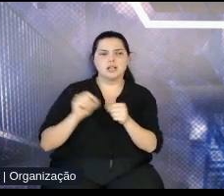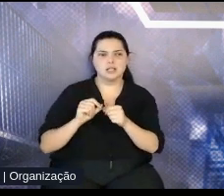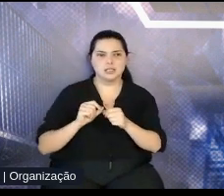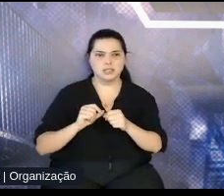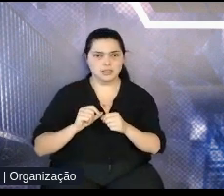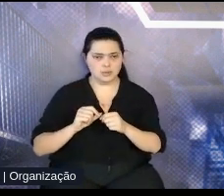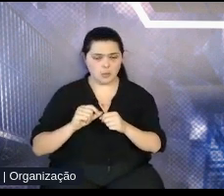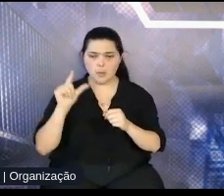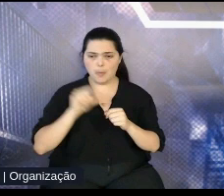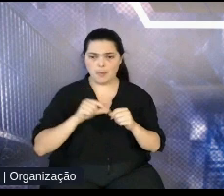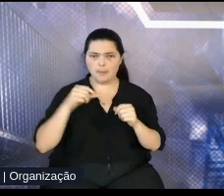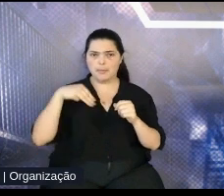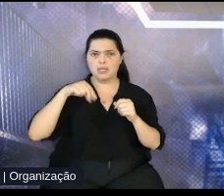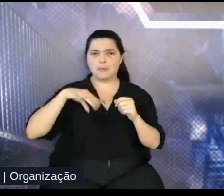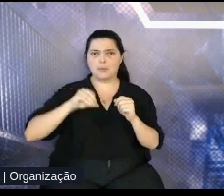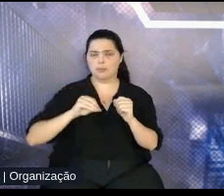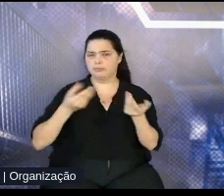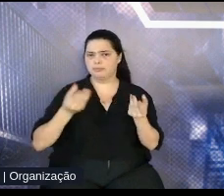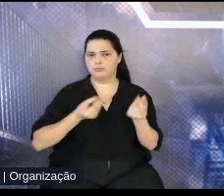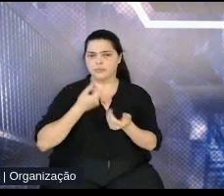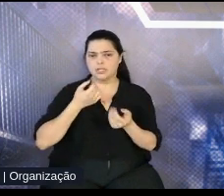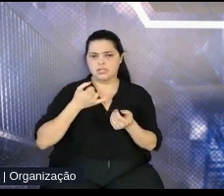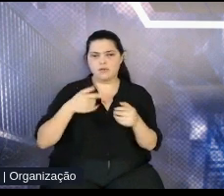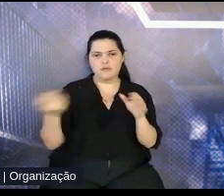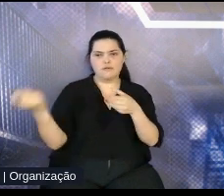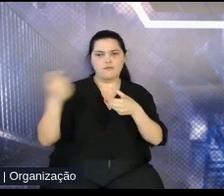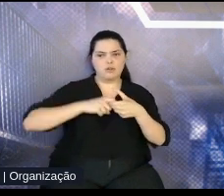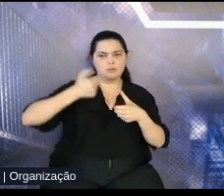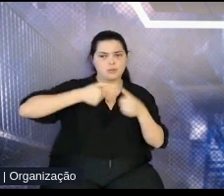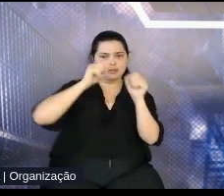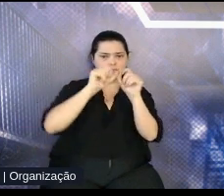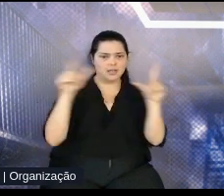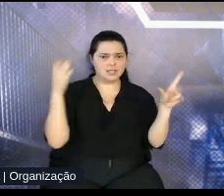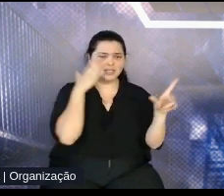mínimo? Porque, se eu volto lá no primeiro slide, a gente vê que